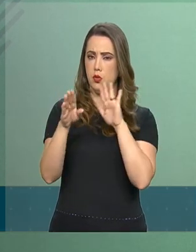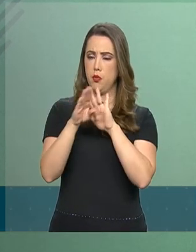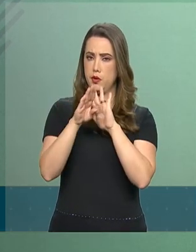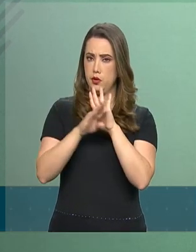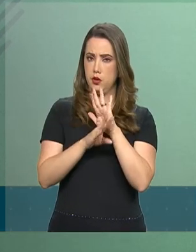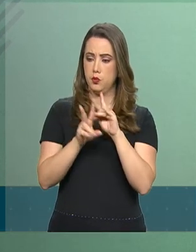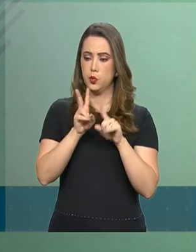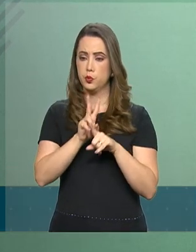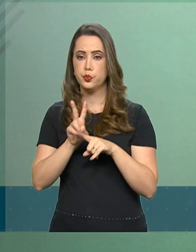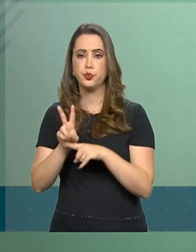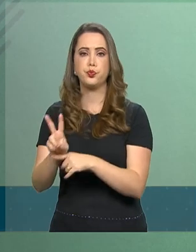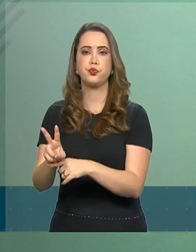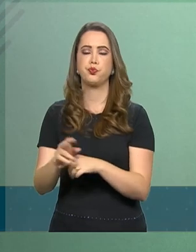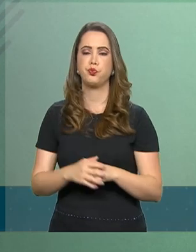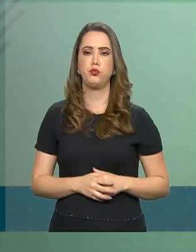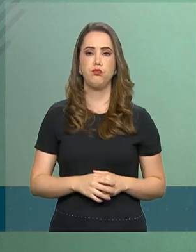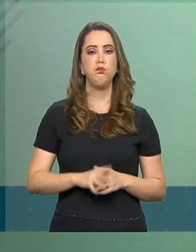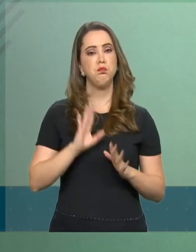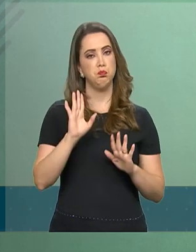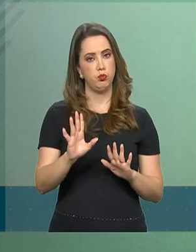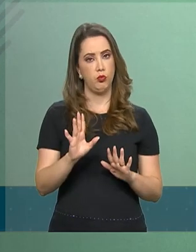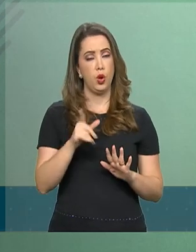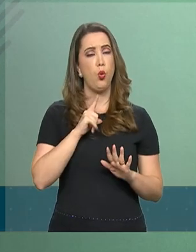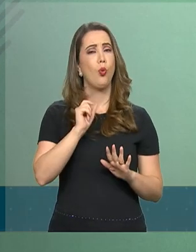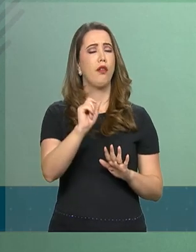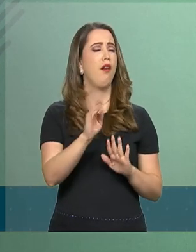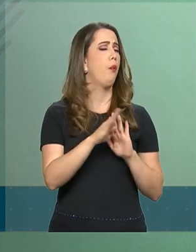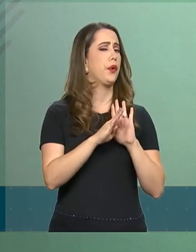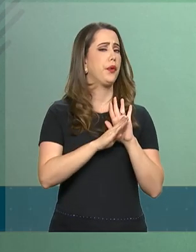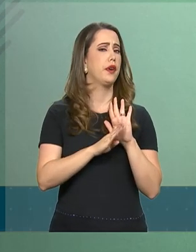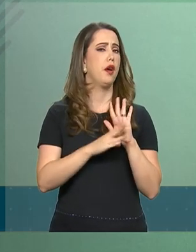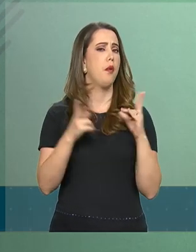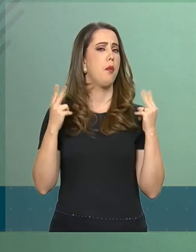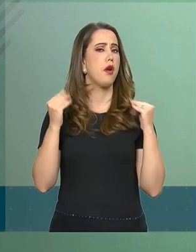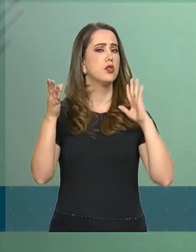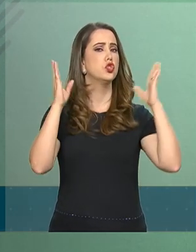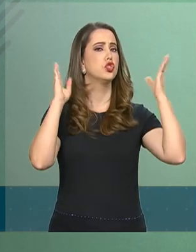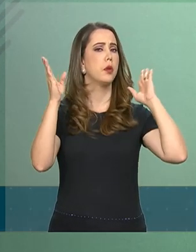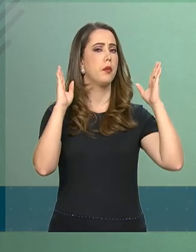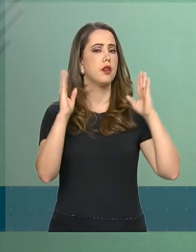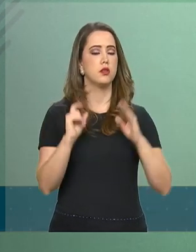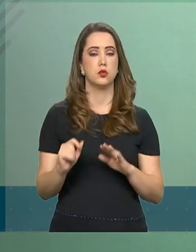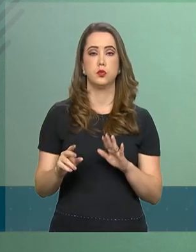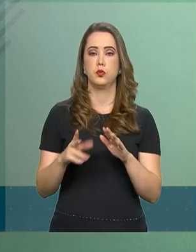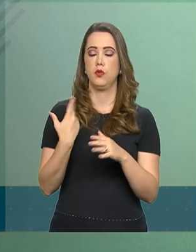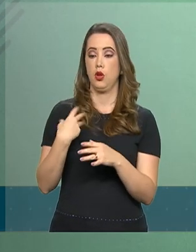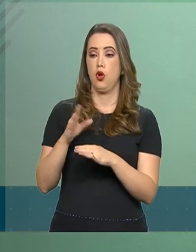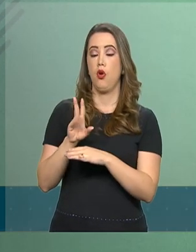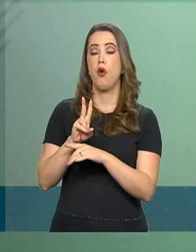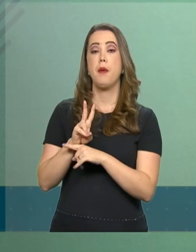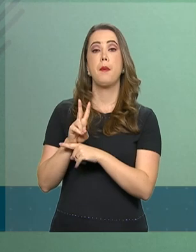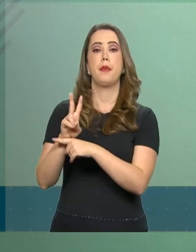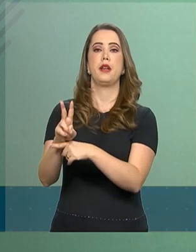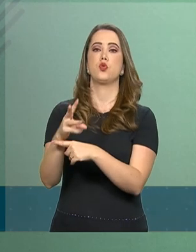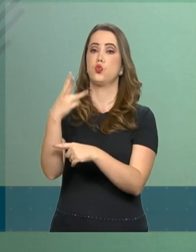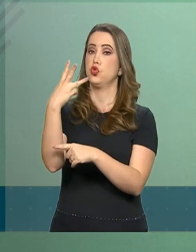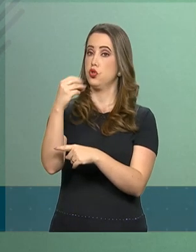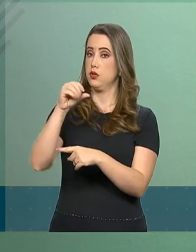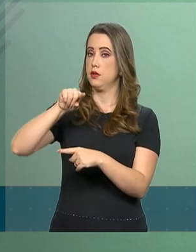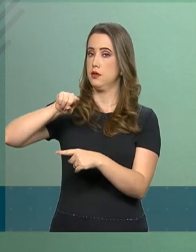o programa prevê empréstimos de 30 mil reais para a manutenção de caminhões